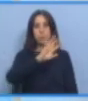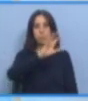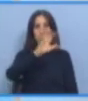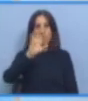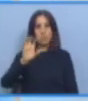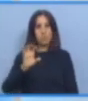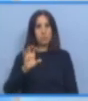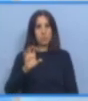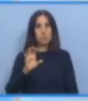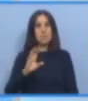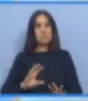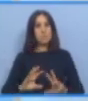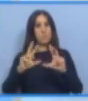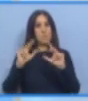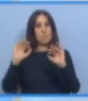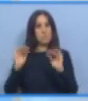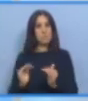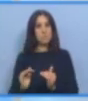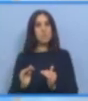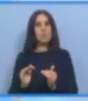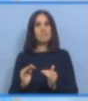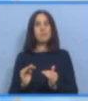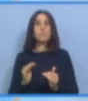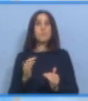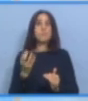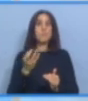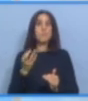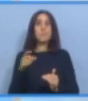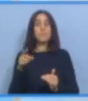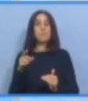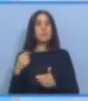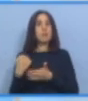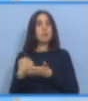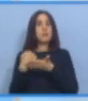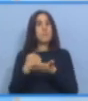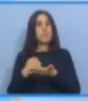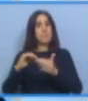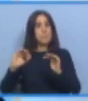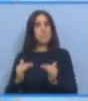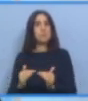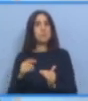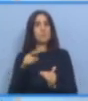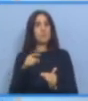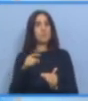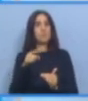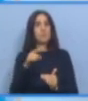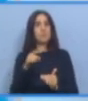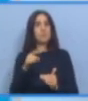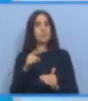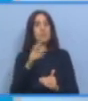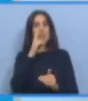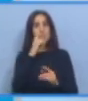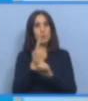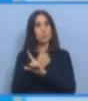países menos desenvolvidos, que, aliás, contribuem menos para as emissões de gases de